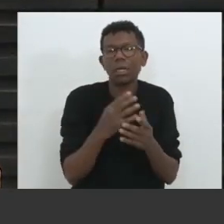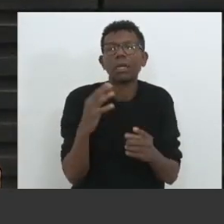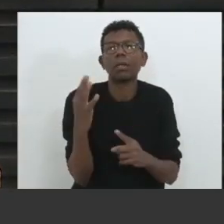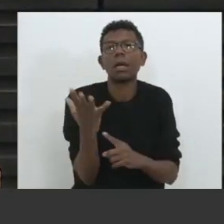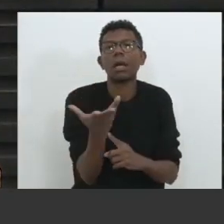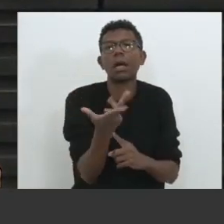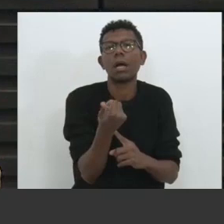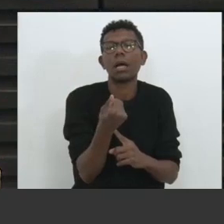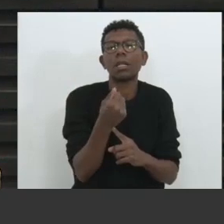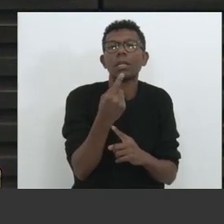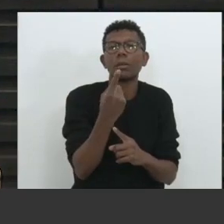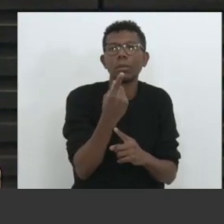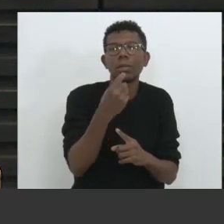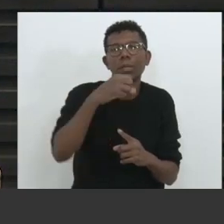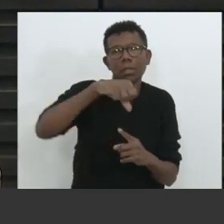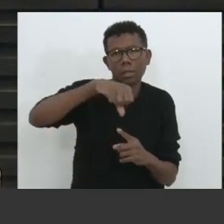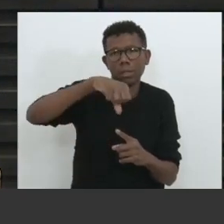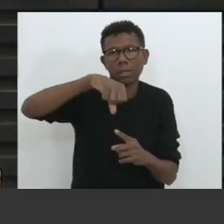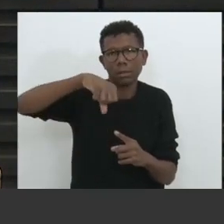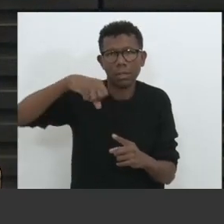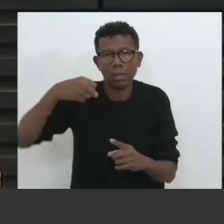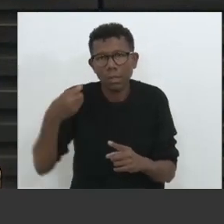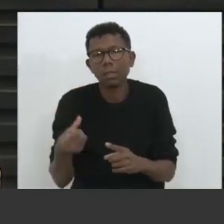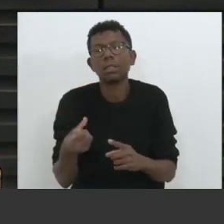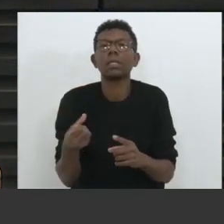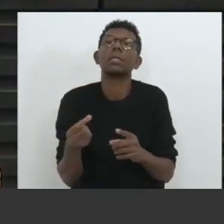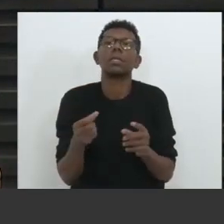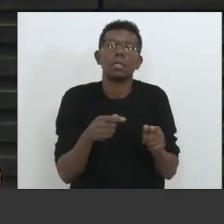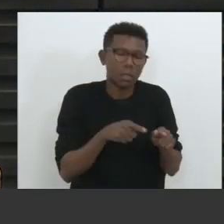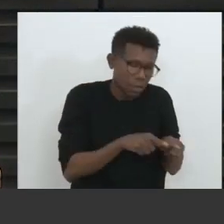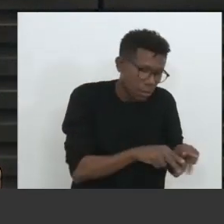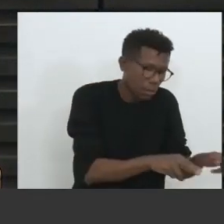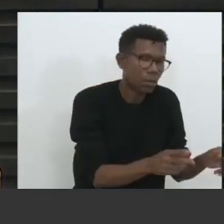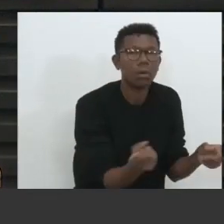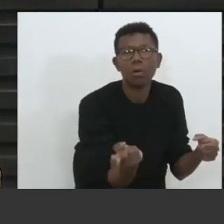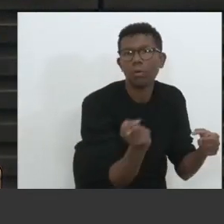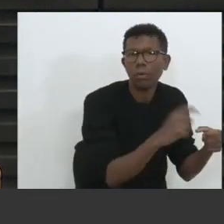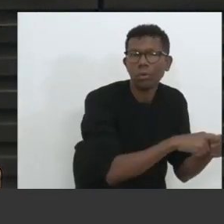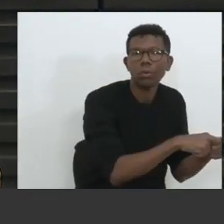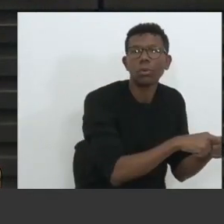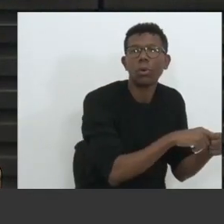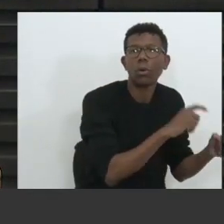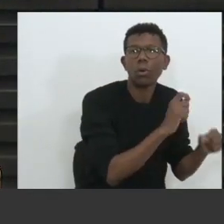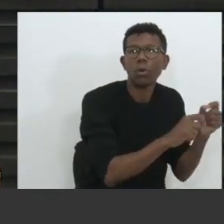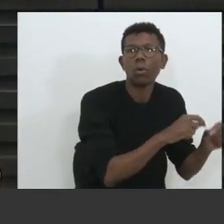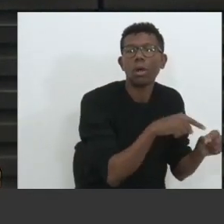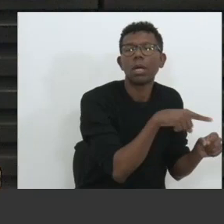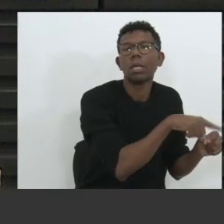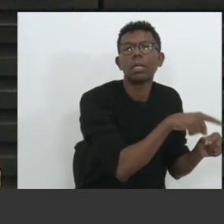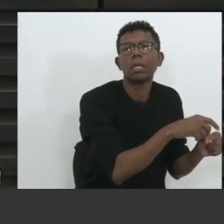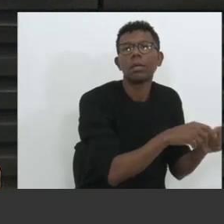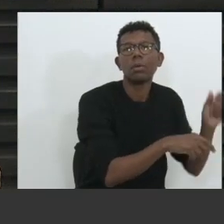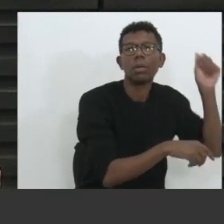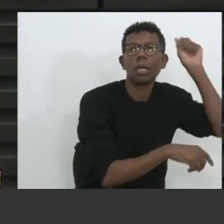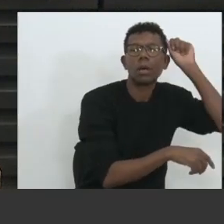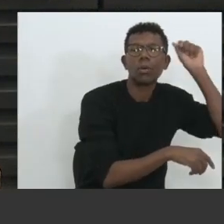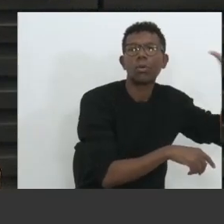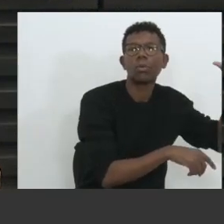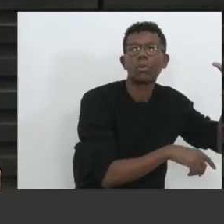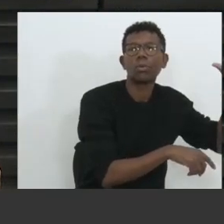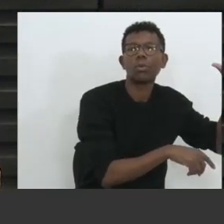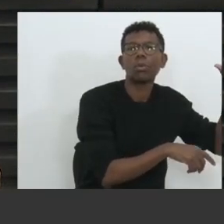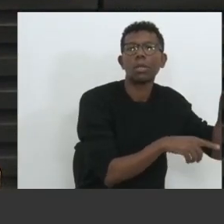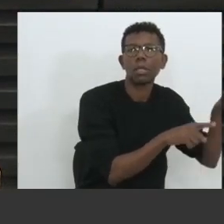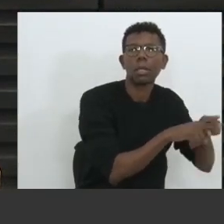1996 retornou a Guarulhos e se dedicou a construir uma carreira baseada no fomento cultural além de ser Servidor